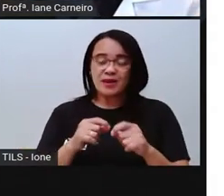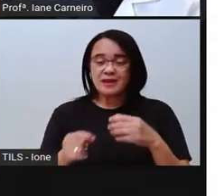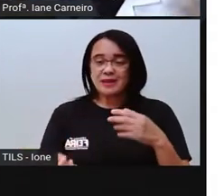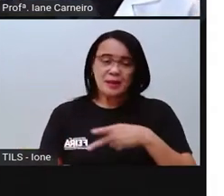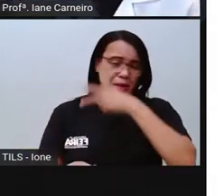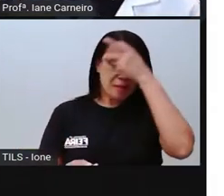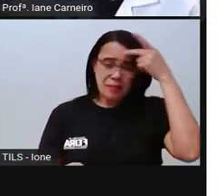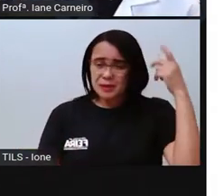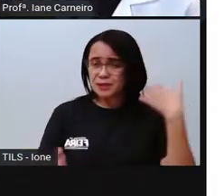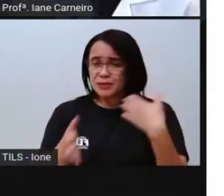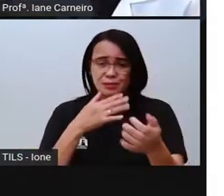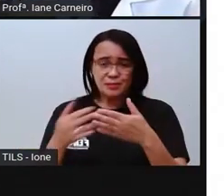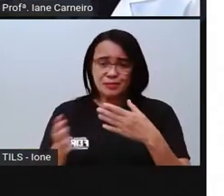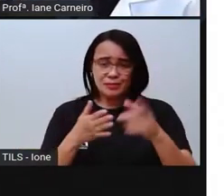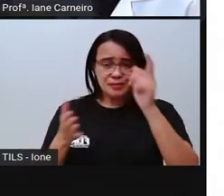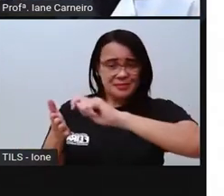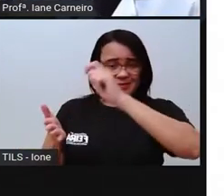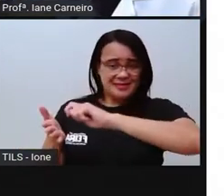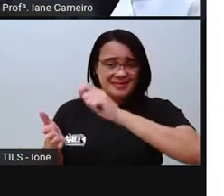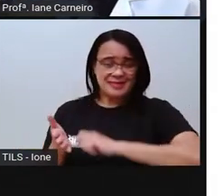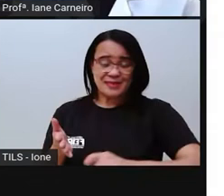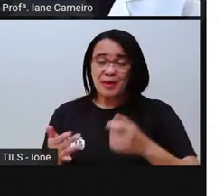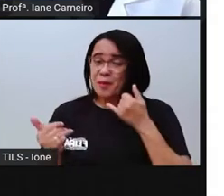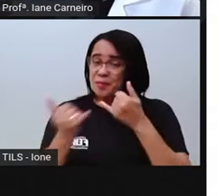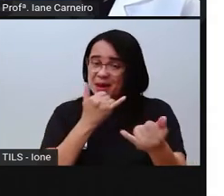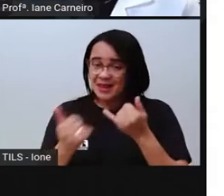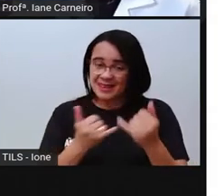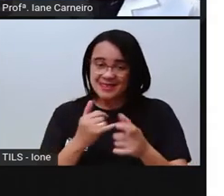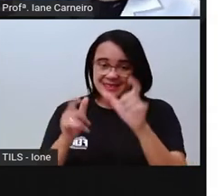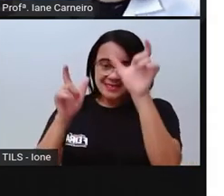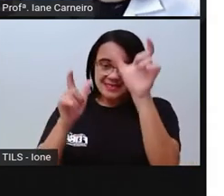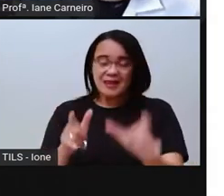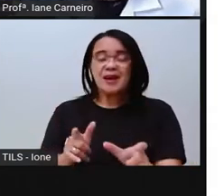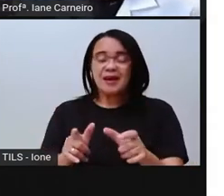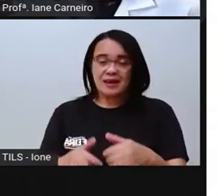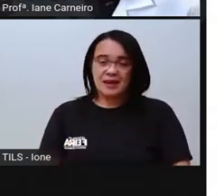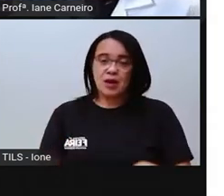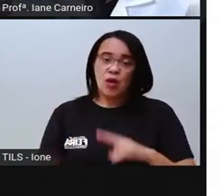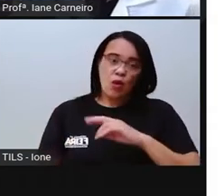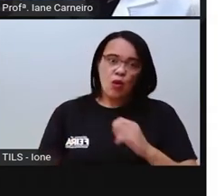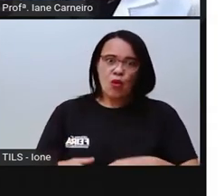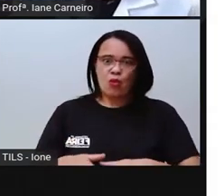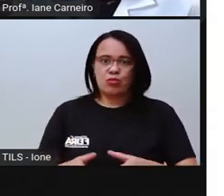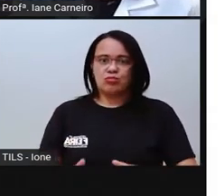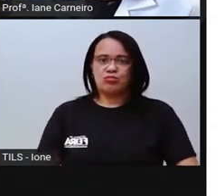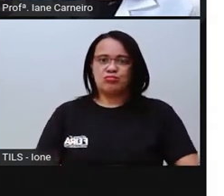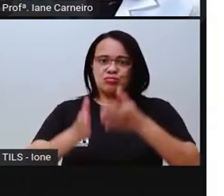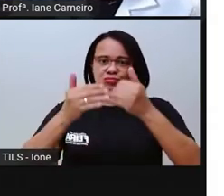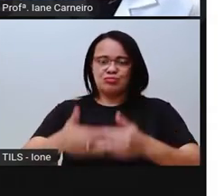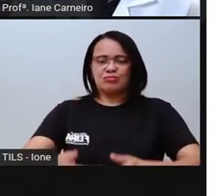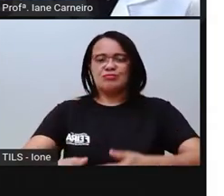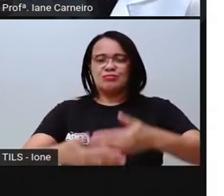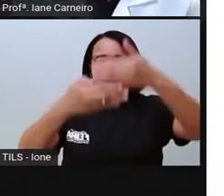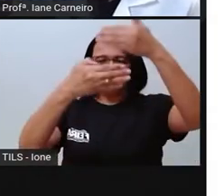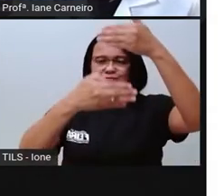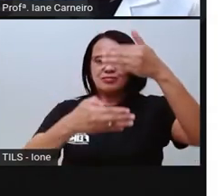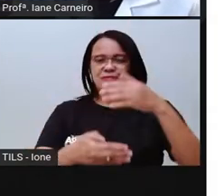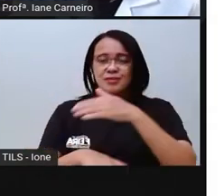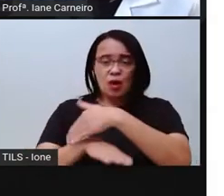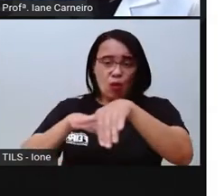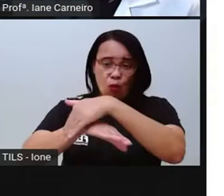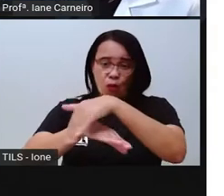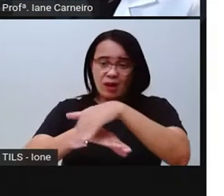palavra numa parede da rua, né? Já viram paredes de rua com coisas escritas nela? Me lembra muito isso.